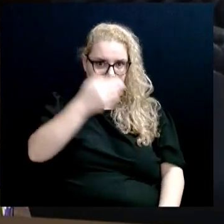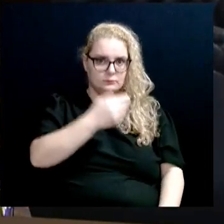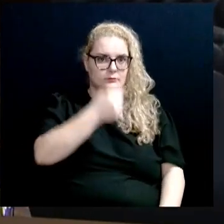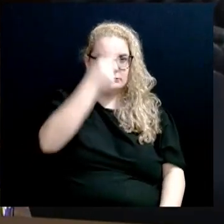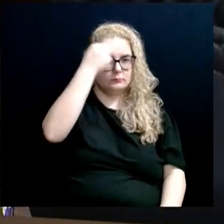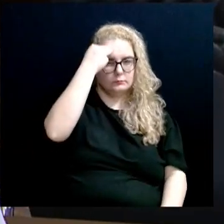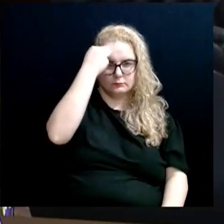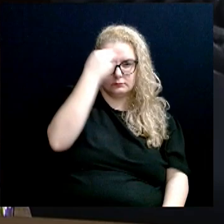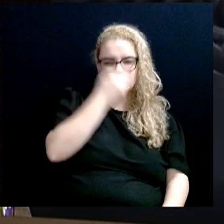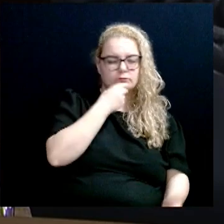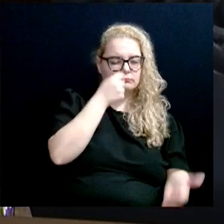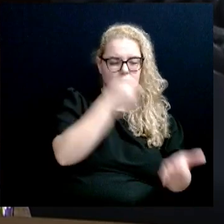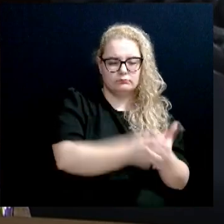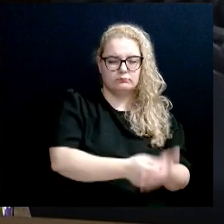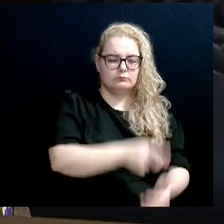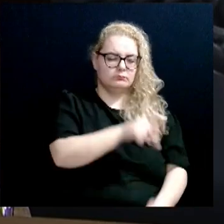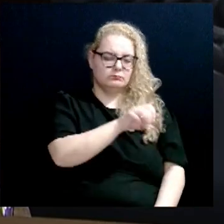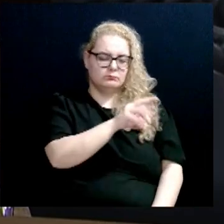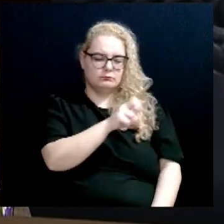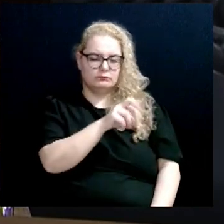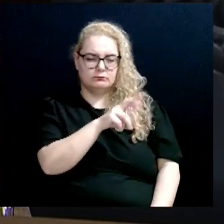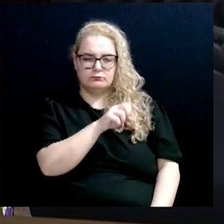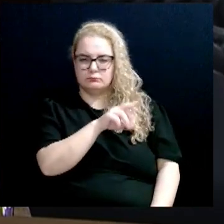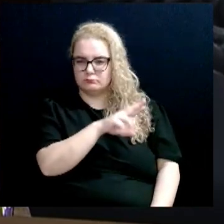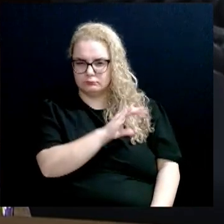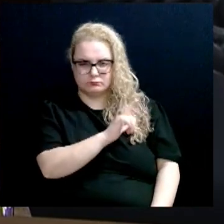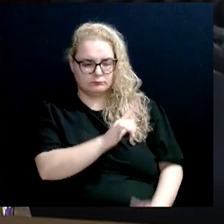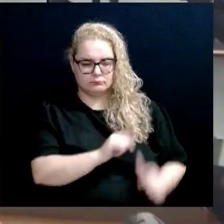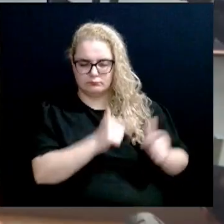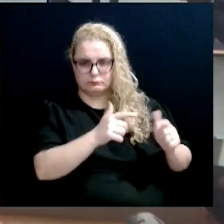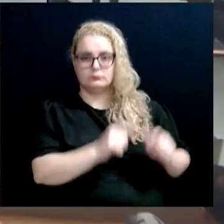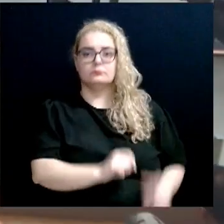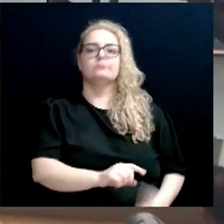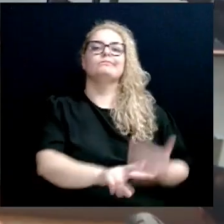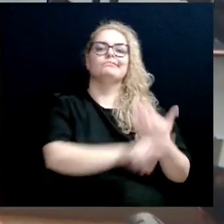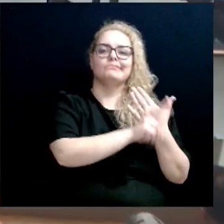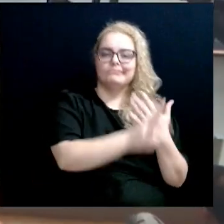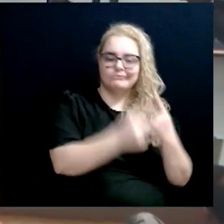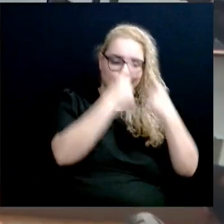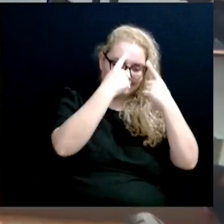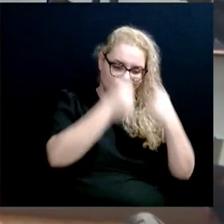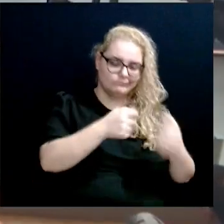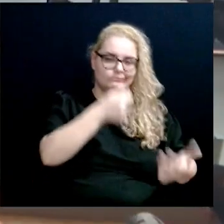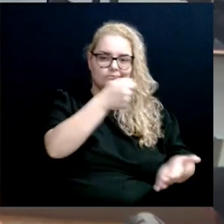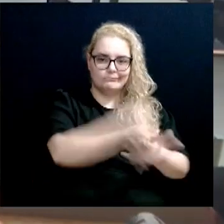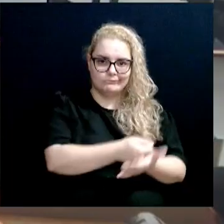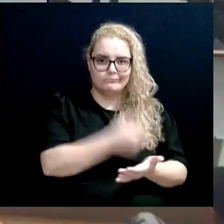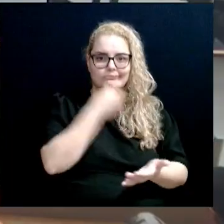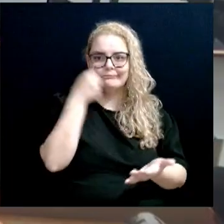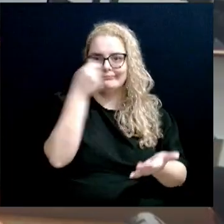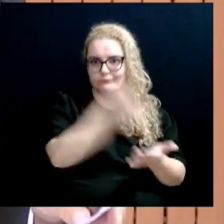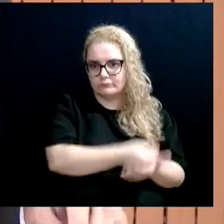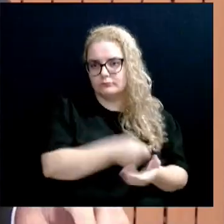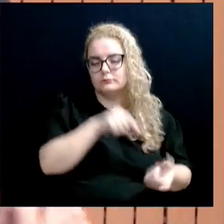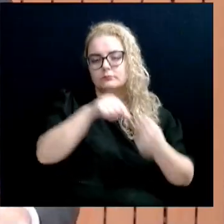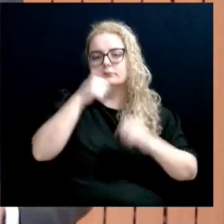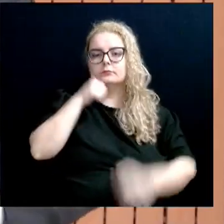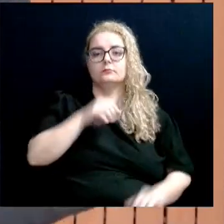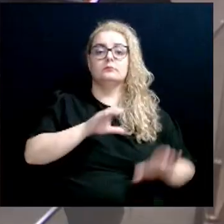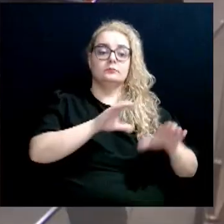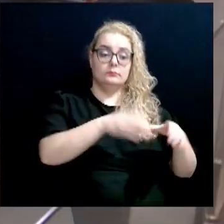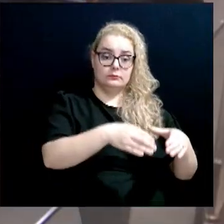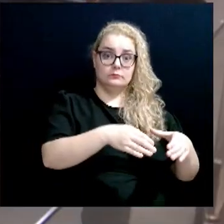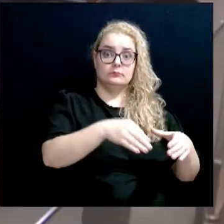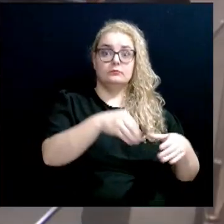muitas vezes com atos de discriminação e de violência contra a mulher. O projeto vai passar pelas comissões da Casa,